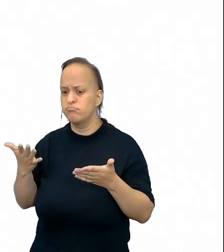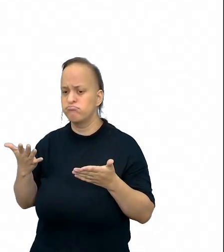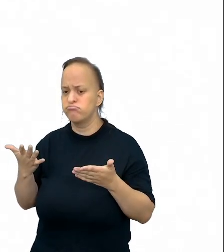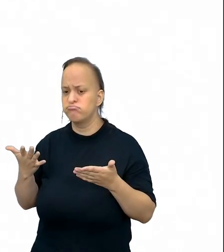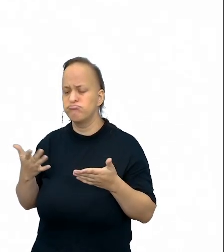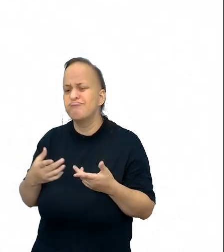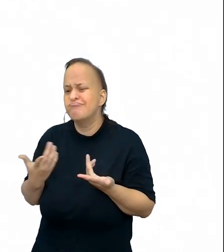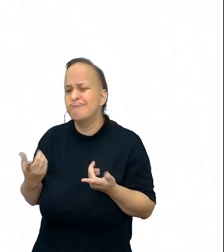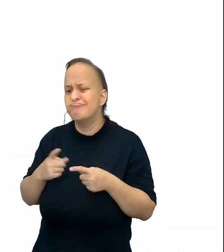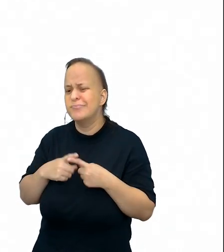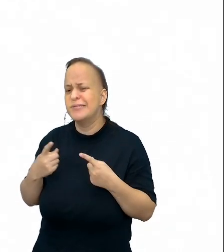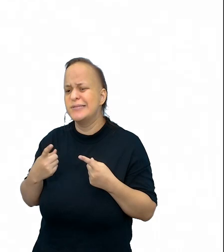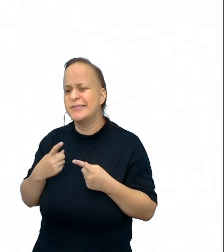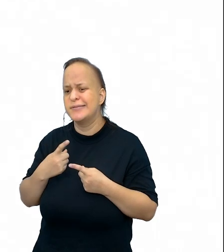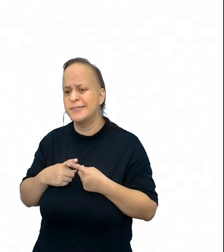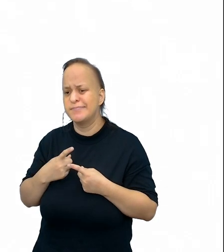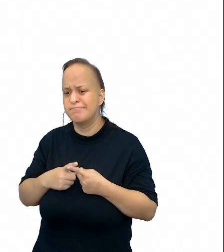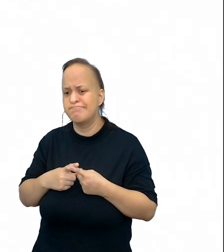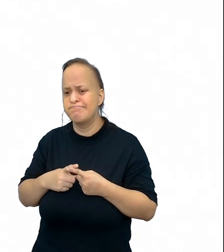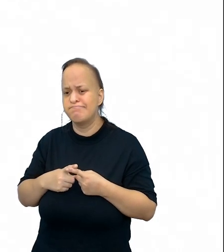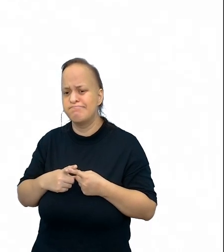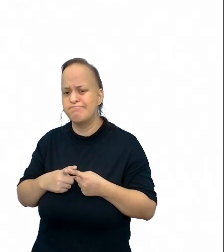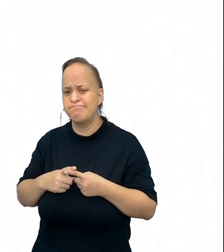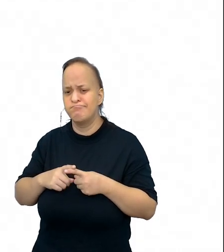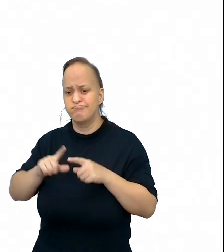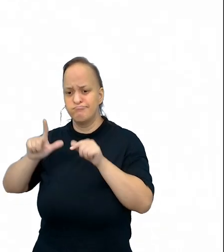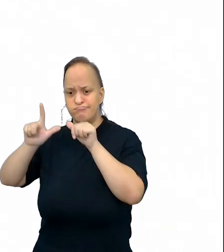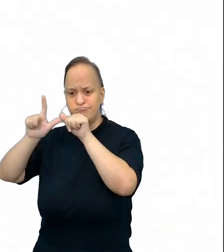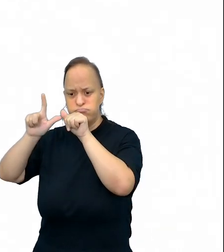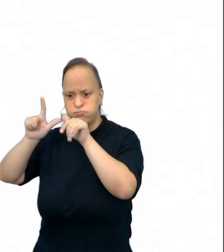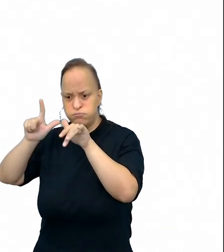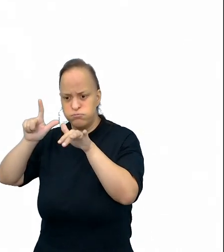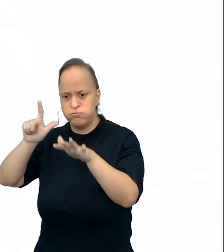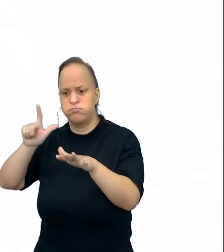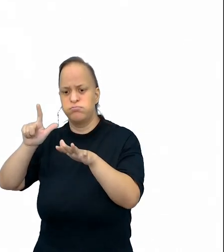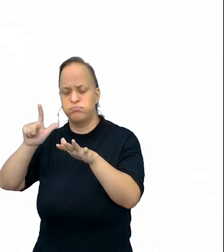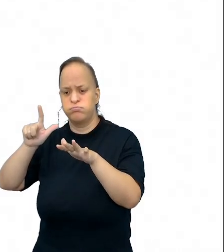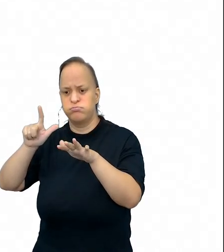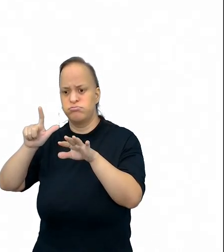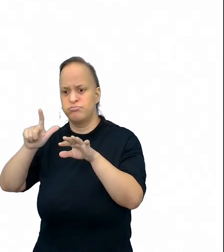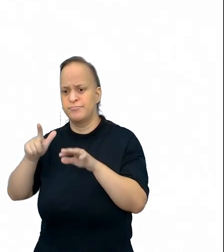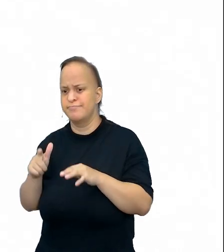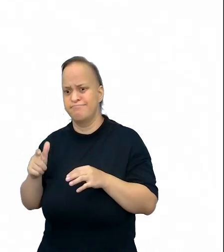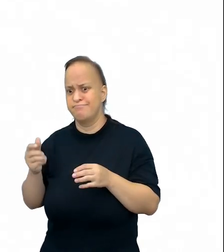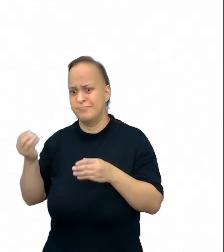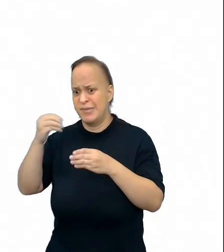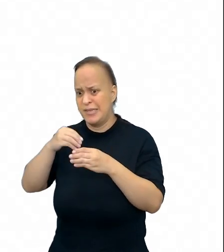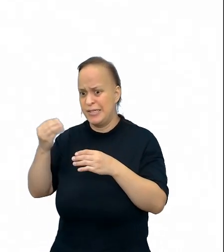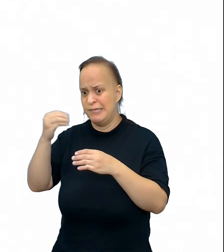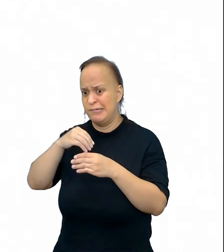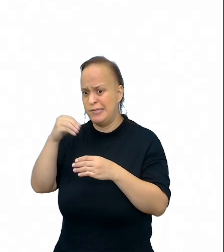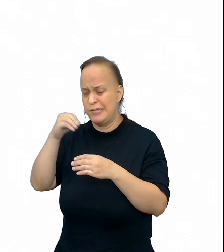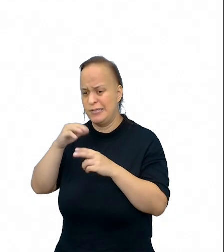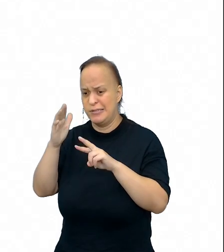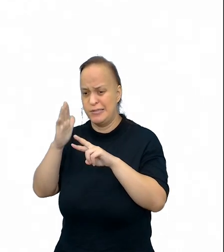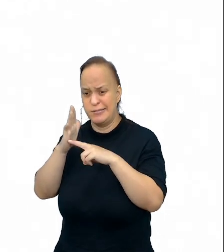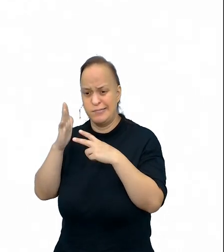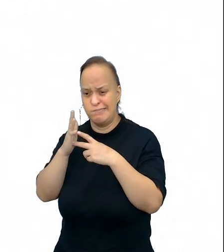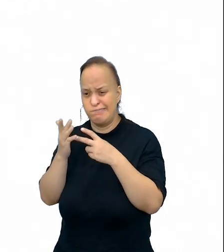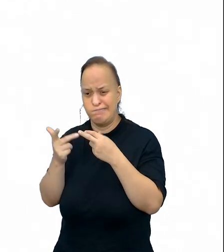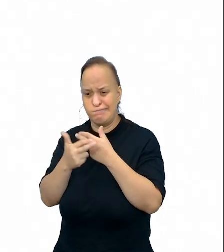esses movimentos multimediáticos, né, e multissemióticos, né, pensando também em outros